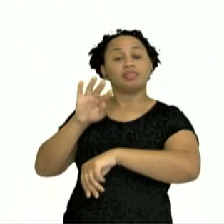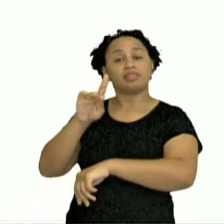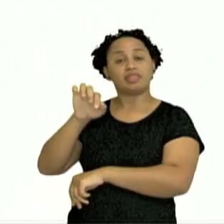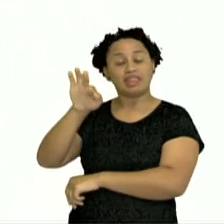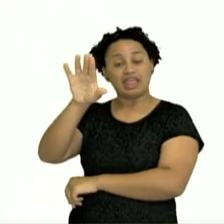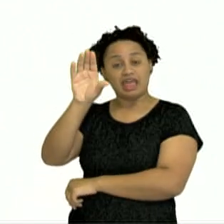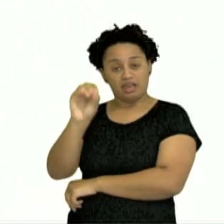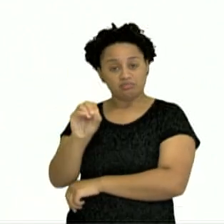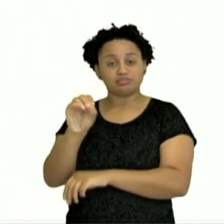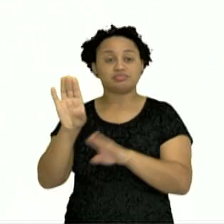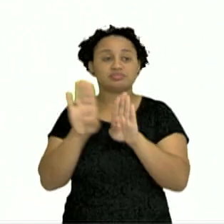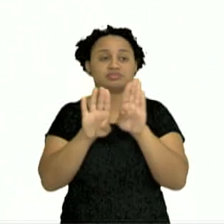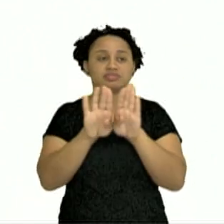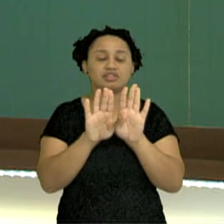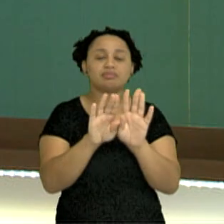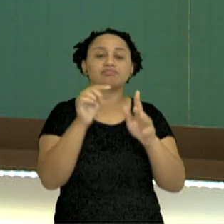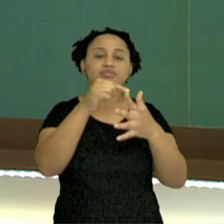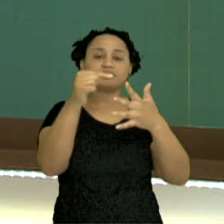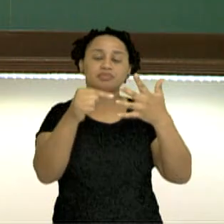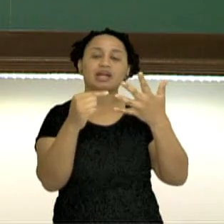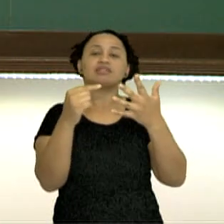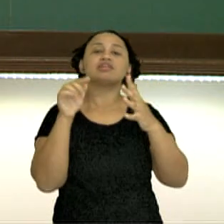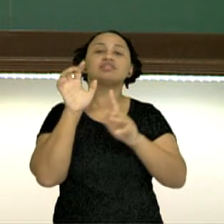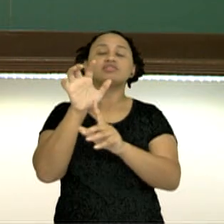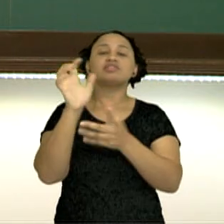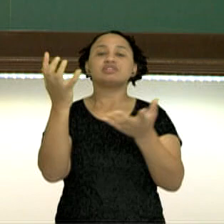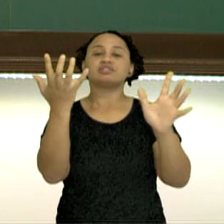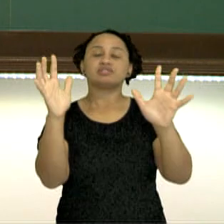também elementos e fatores climáticos.